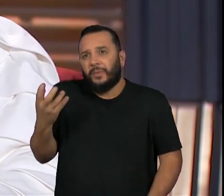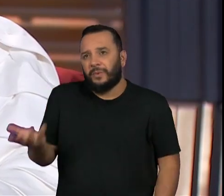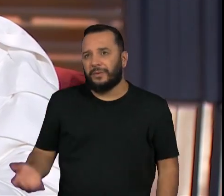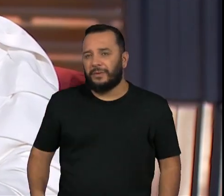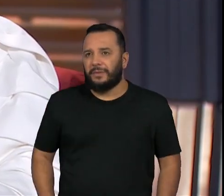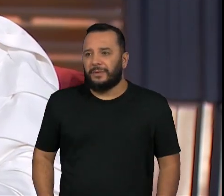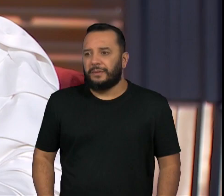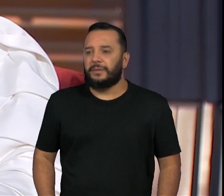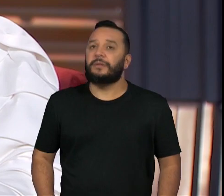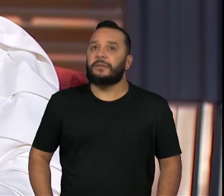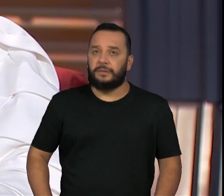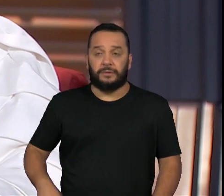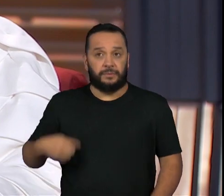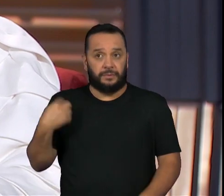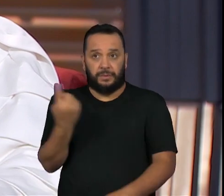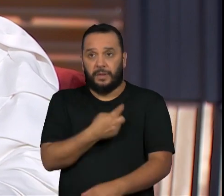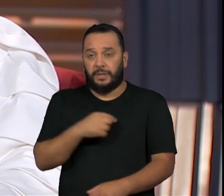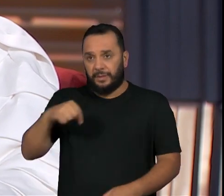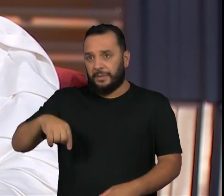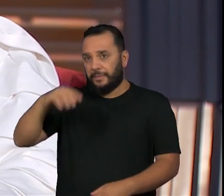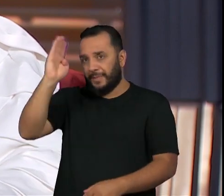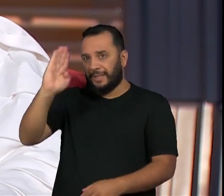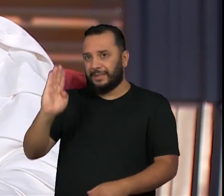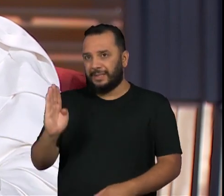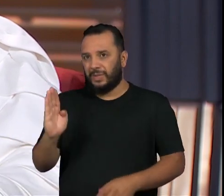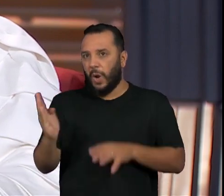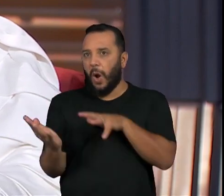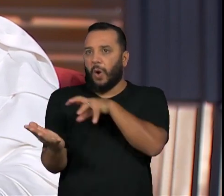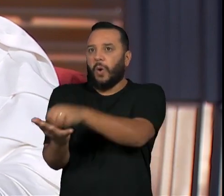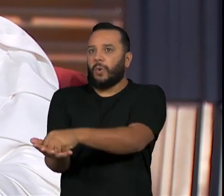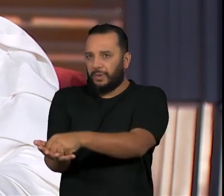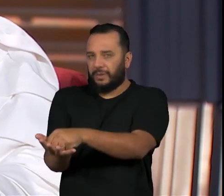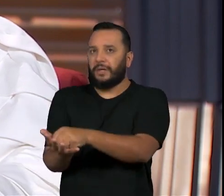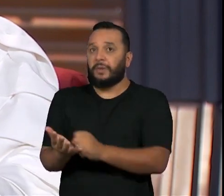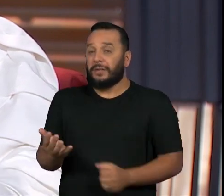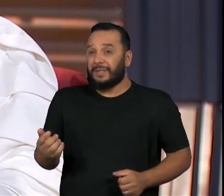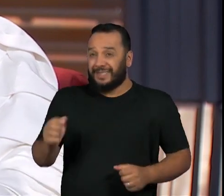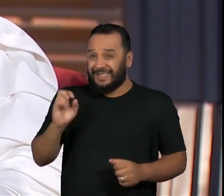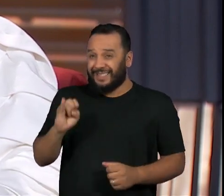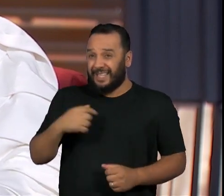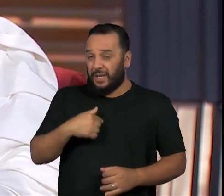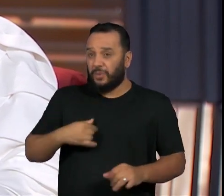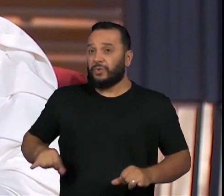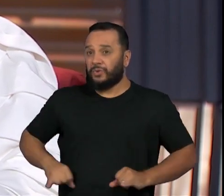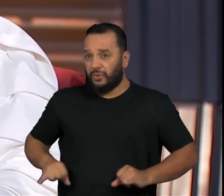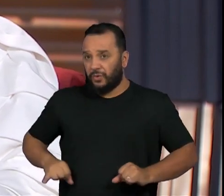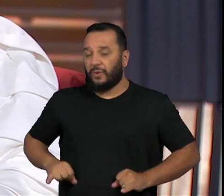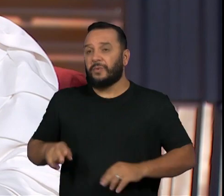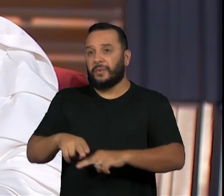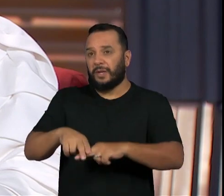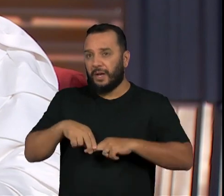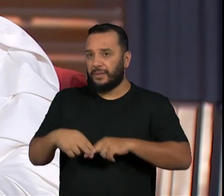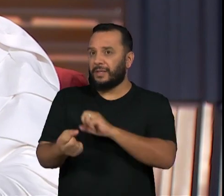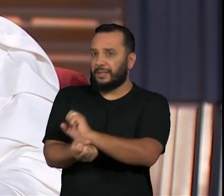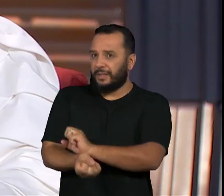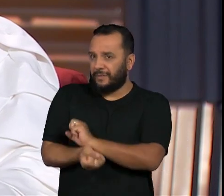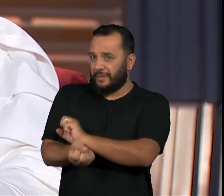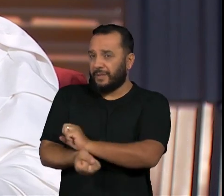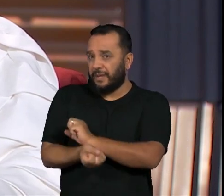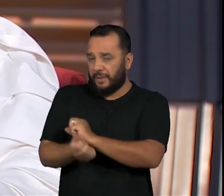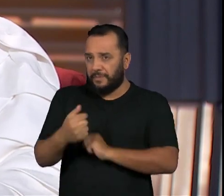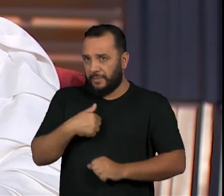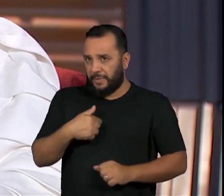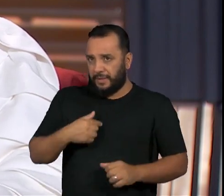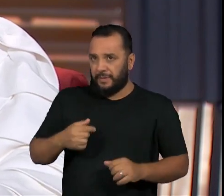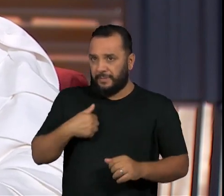colonial, a gente precisa entender que se eu sofro ainda hoje a consequência dessa escravização, né? A minha imagem,